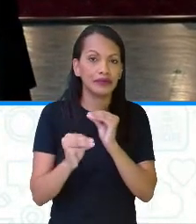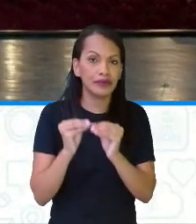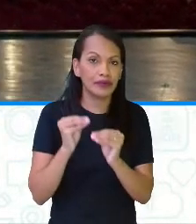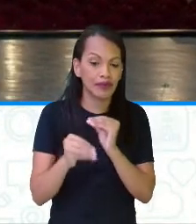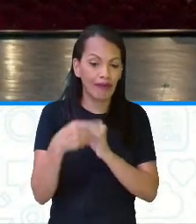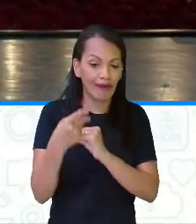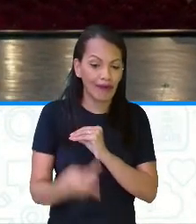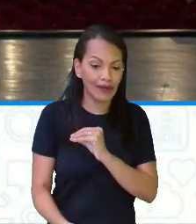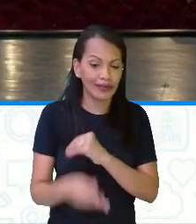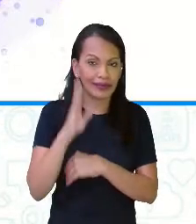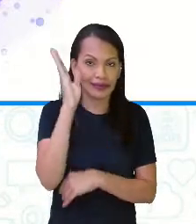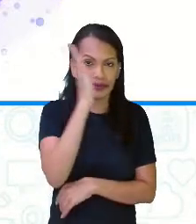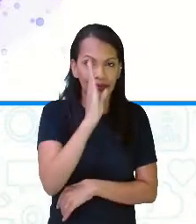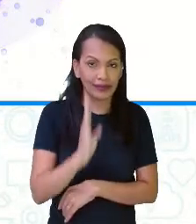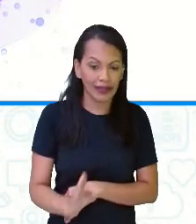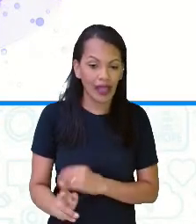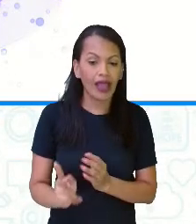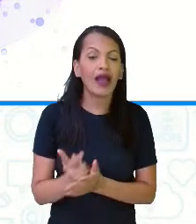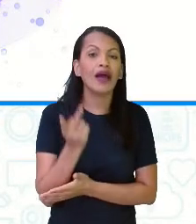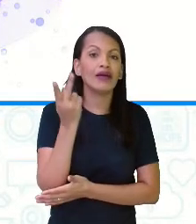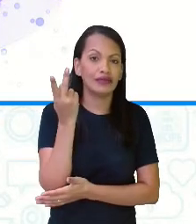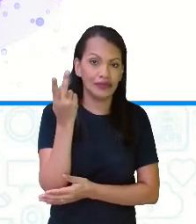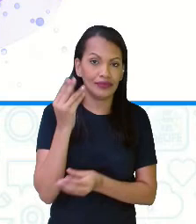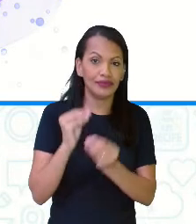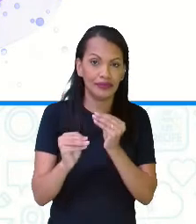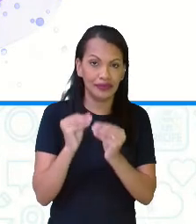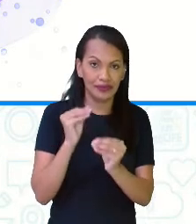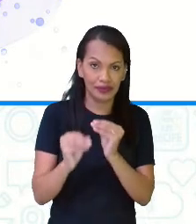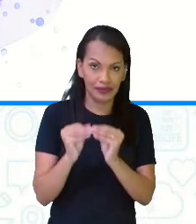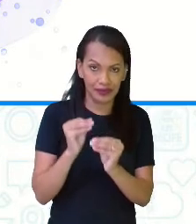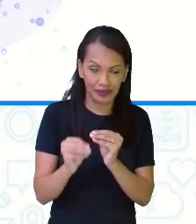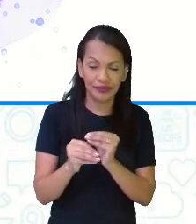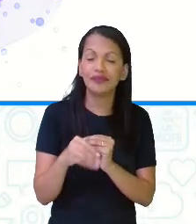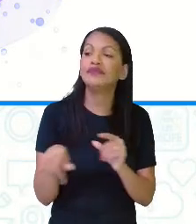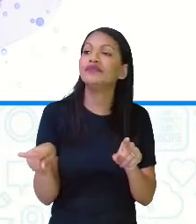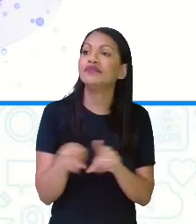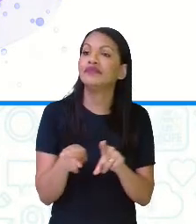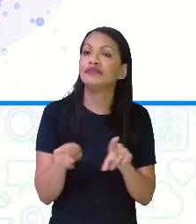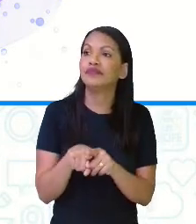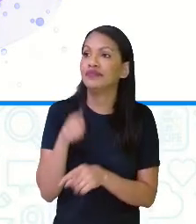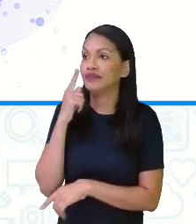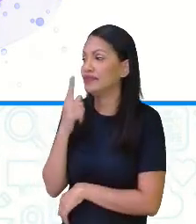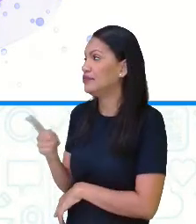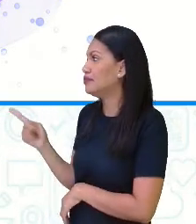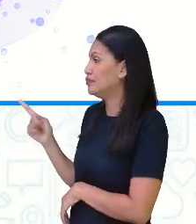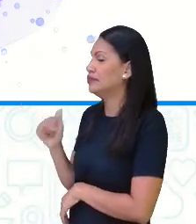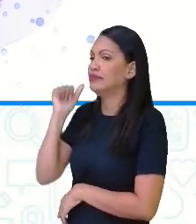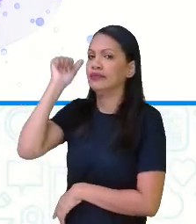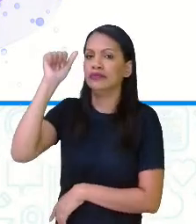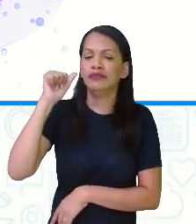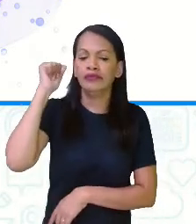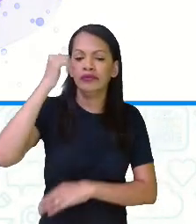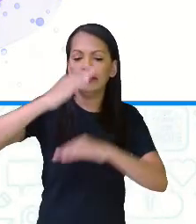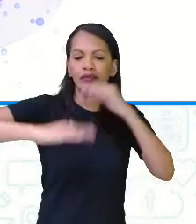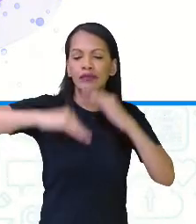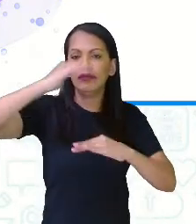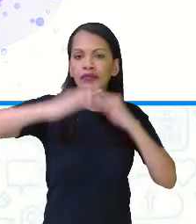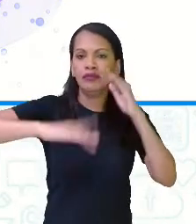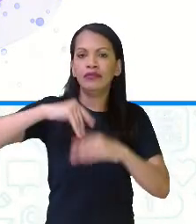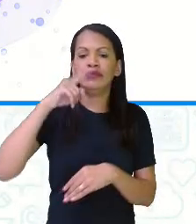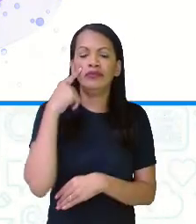no Brasil. Acontece muito essa interpretação. O ator é o profissional de teatro que está